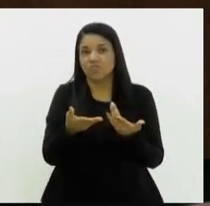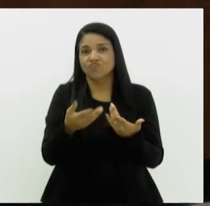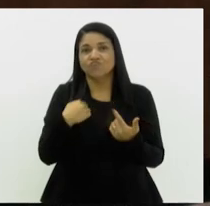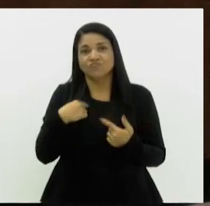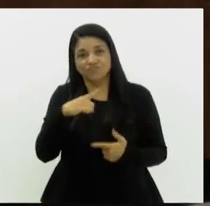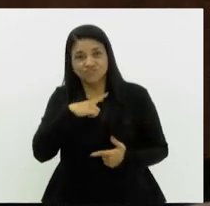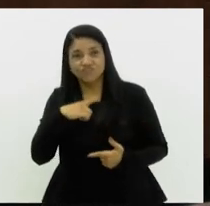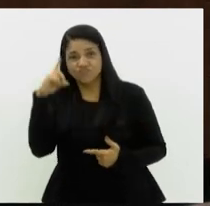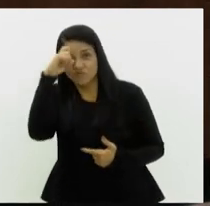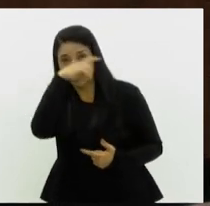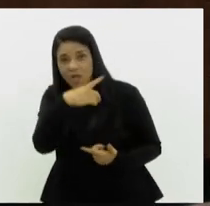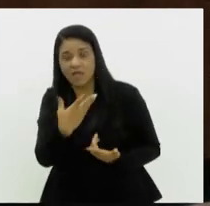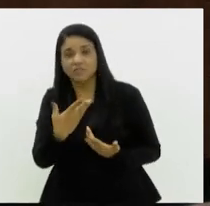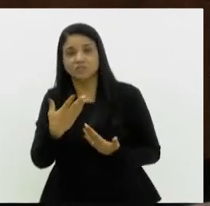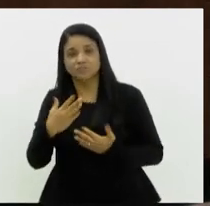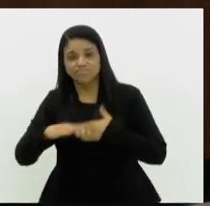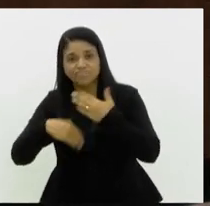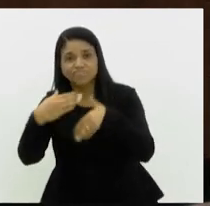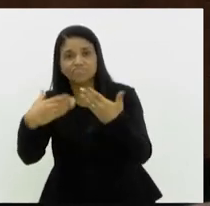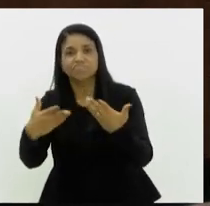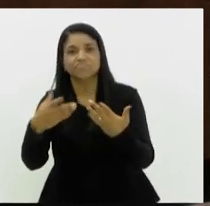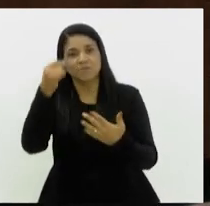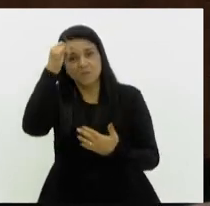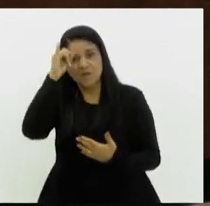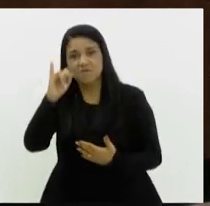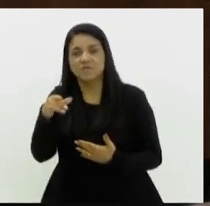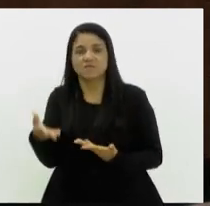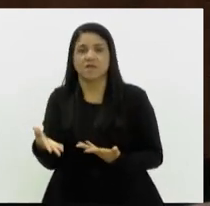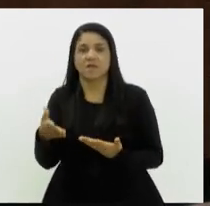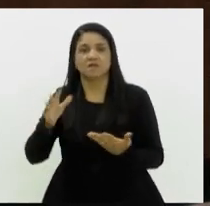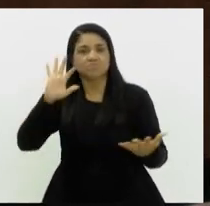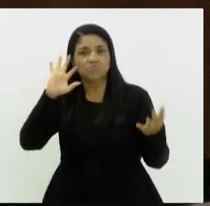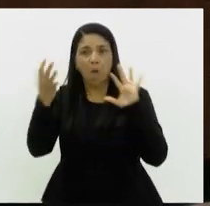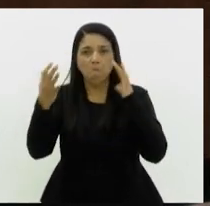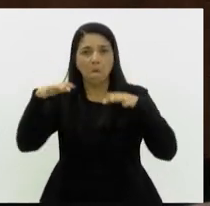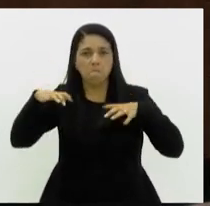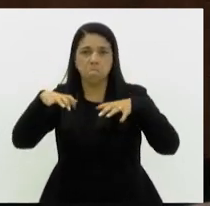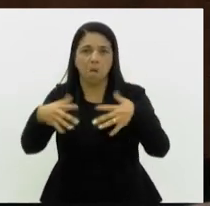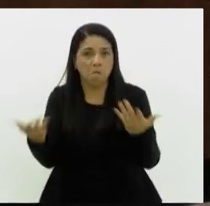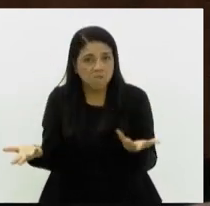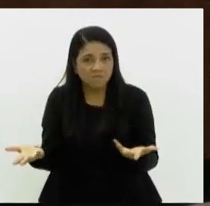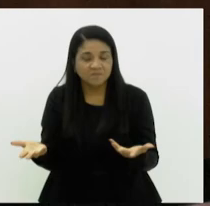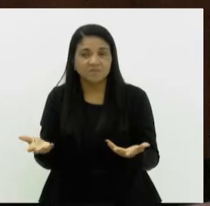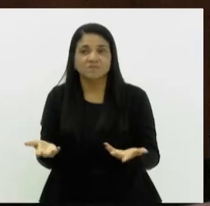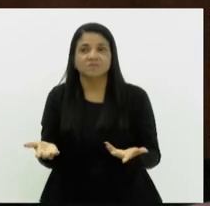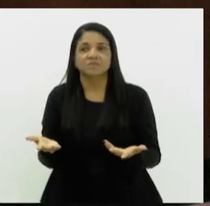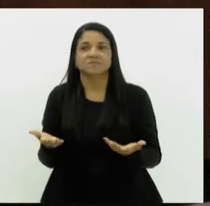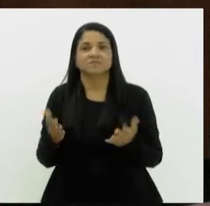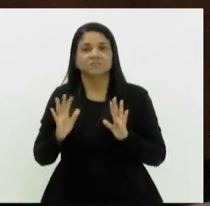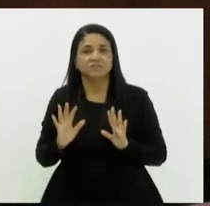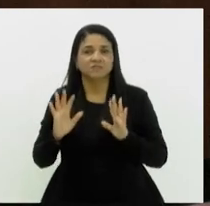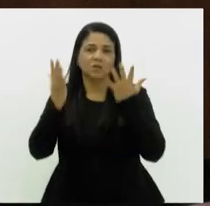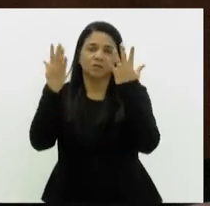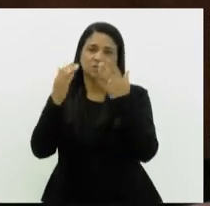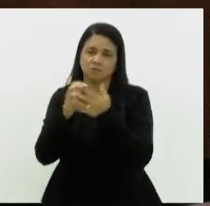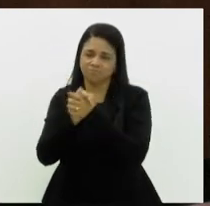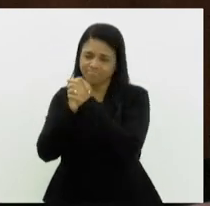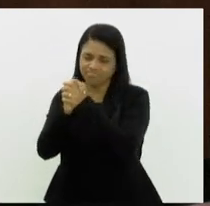dificuldade na hora da reconstrução, na hora da prevenção às catástrofes ambientais. Sertão, nossa saudação ao Rio Grande do